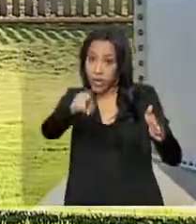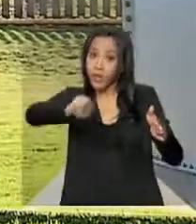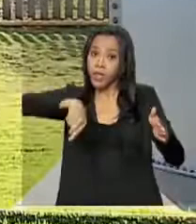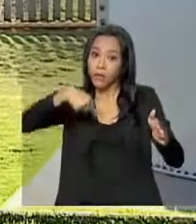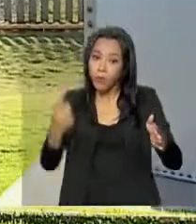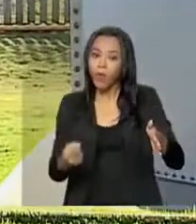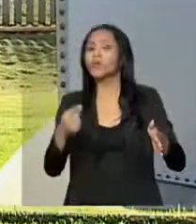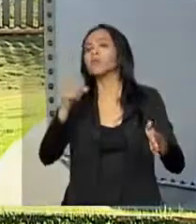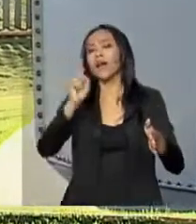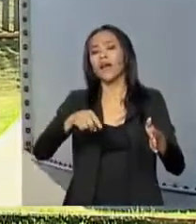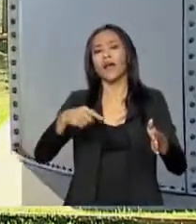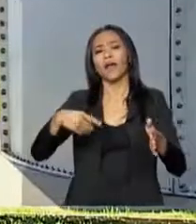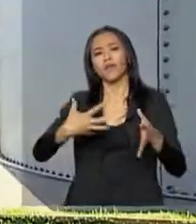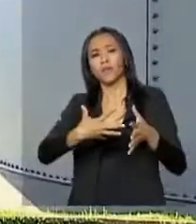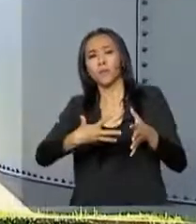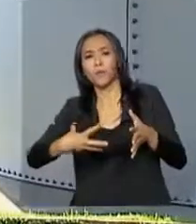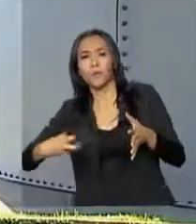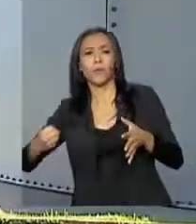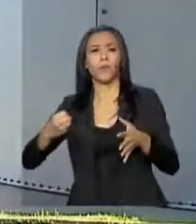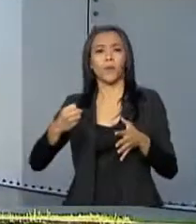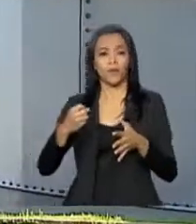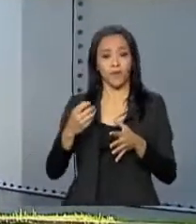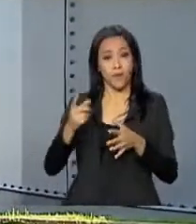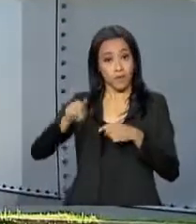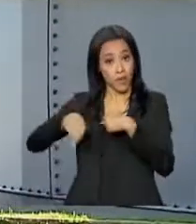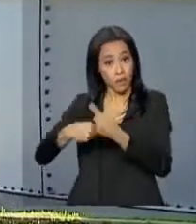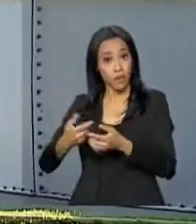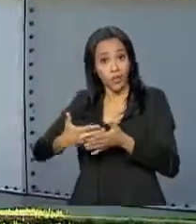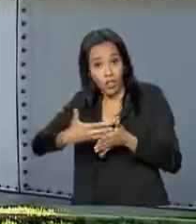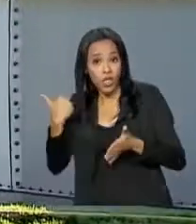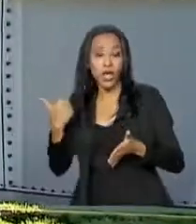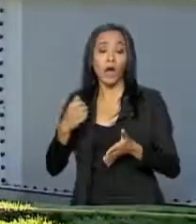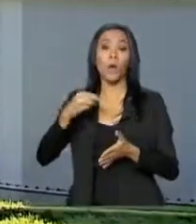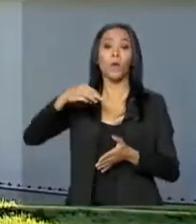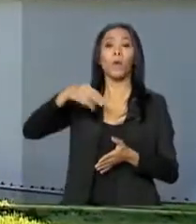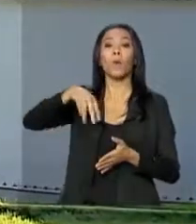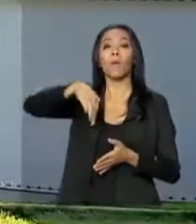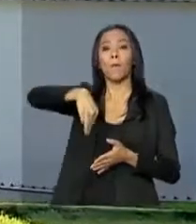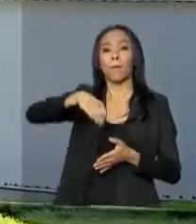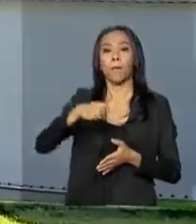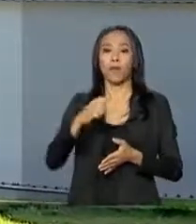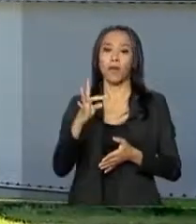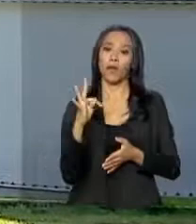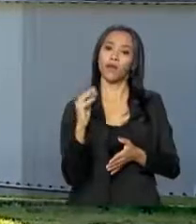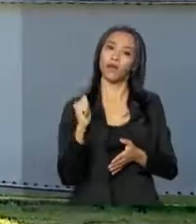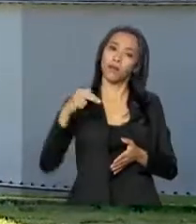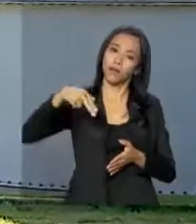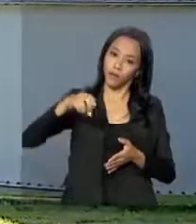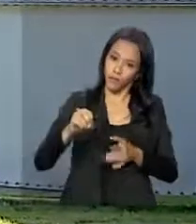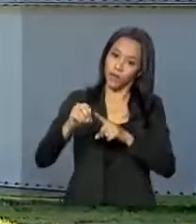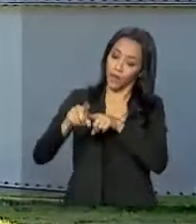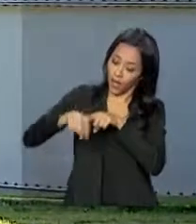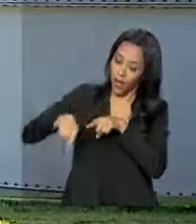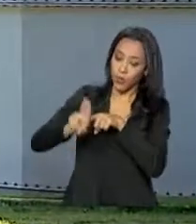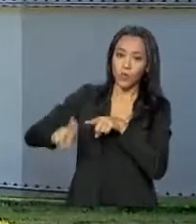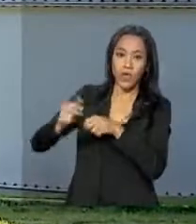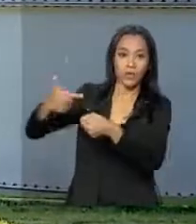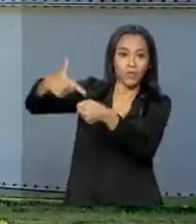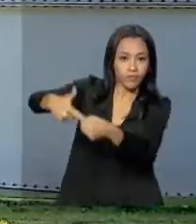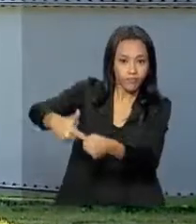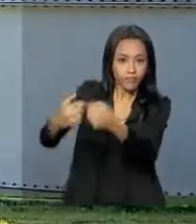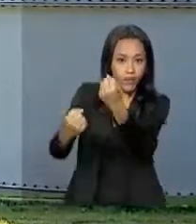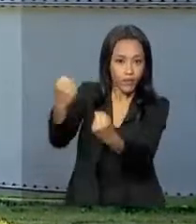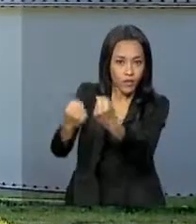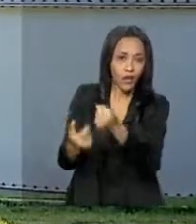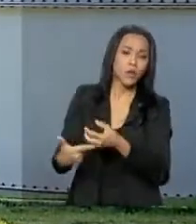por um processo de filtragem e extraído o biometano, que serve para abastecer os veículos. Já o material